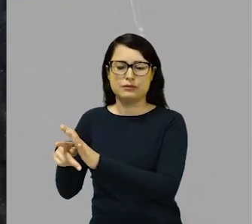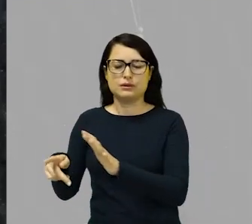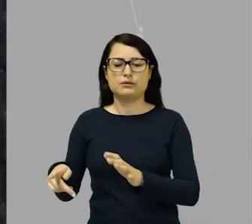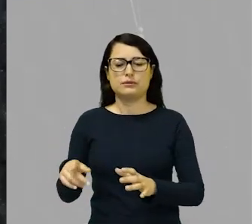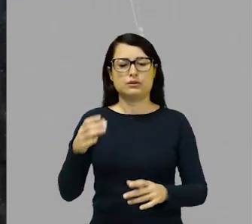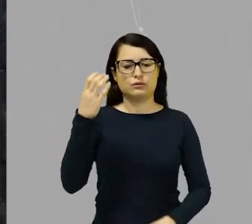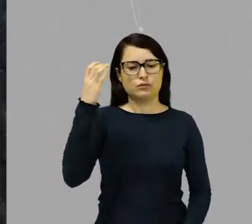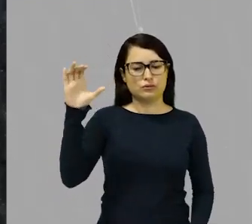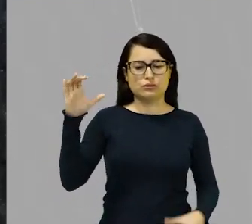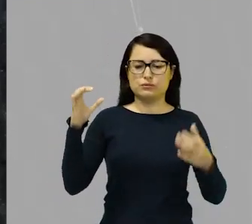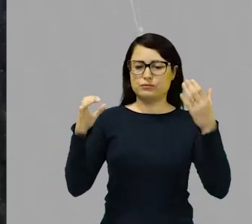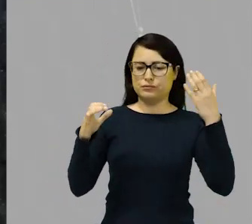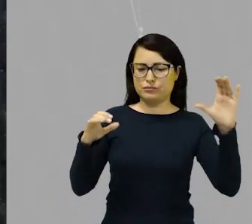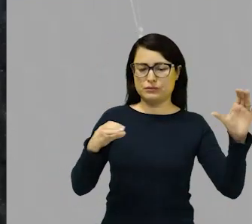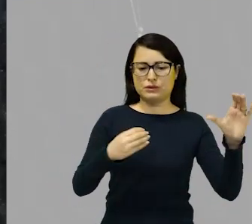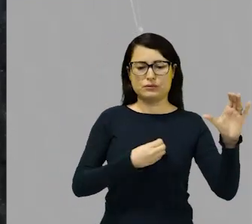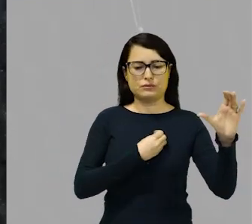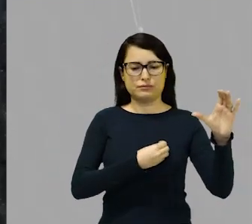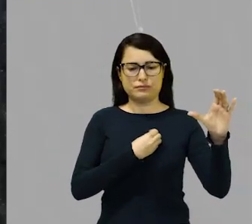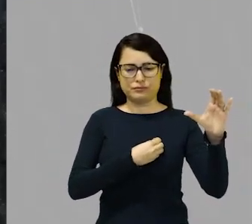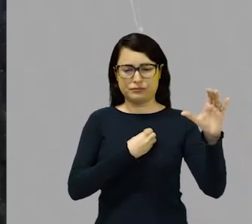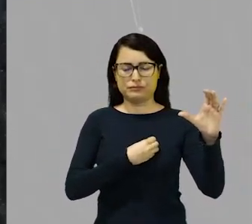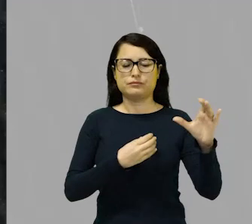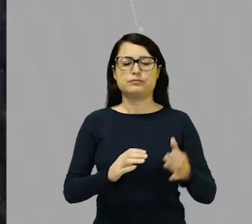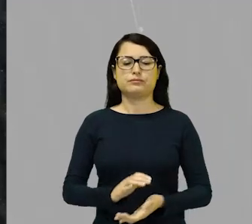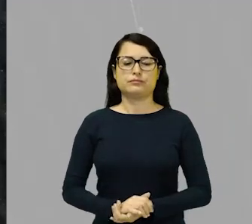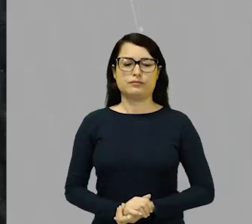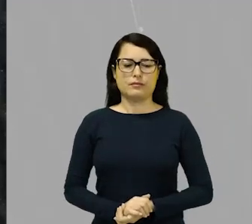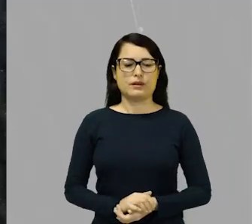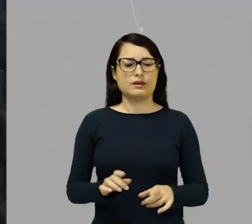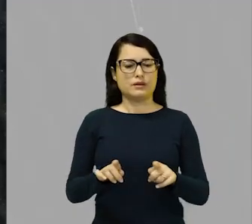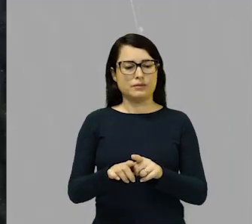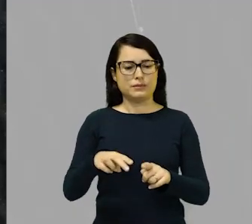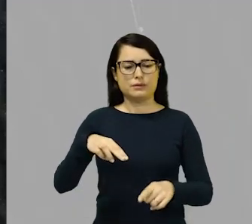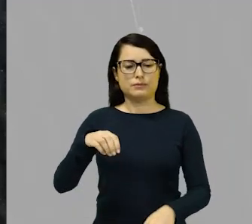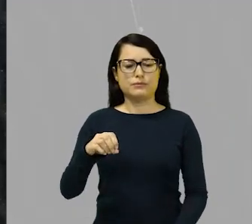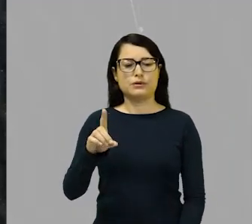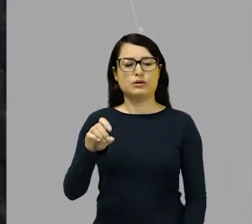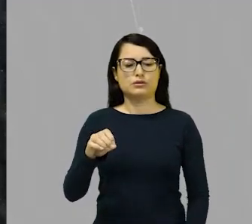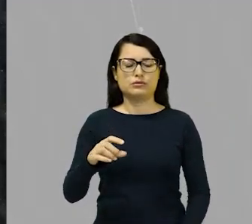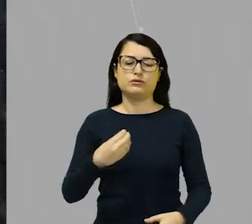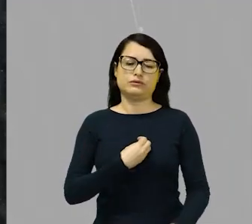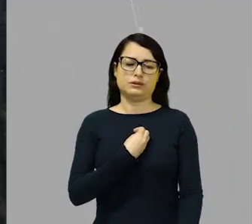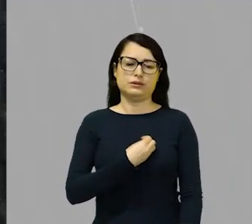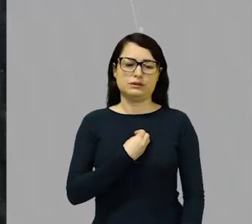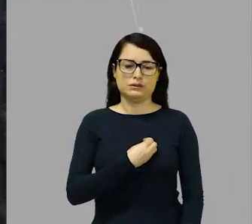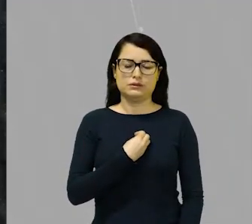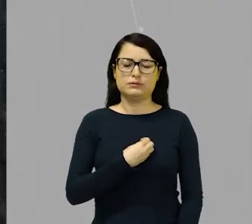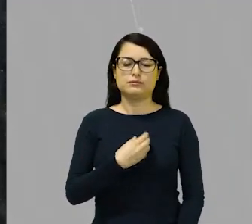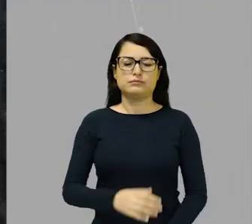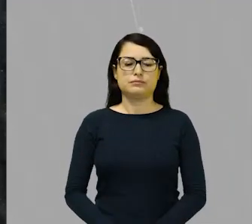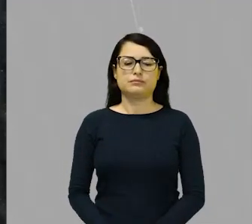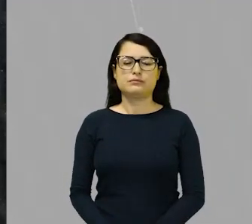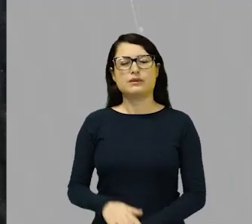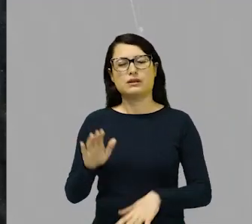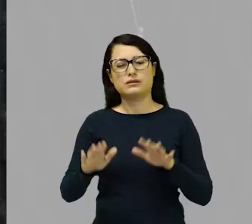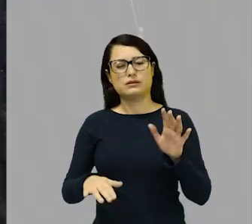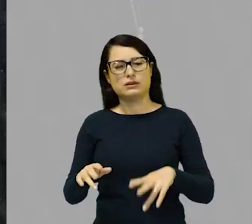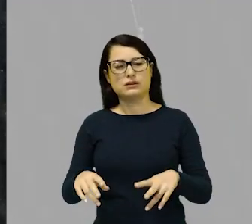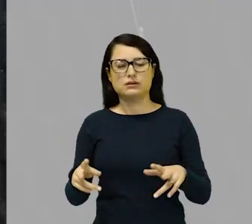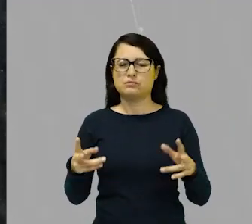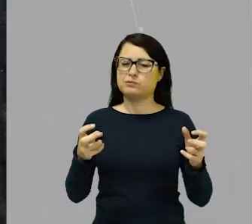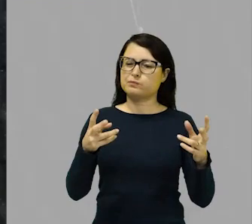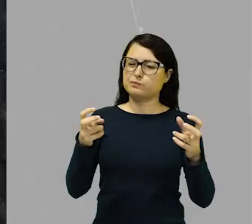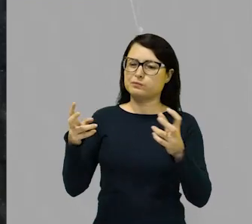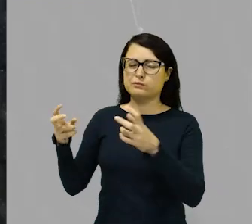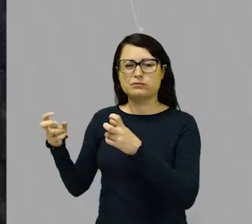vida. Cultura também está relacionada a isso, a modo de vida, ok? Aí eu vejo, de vez em quando, algumas pessoas dizendo